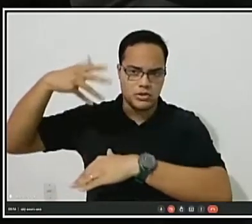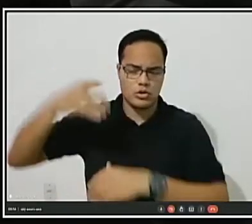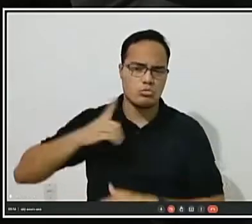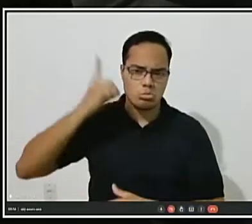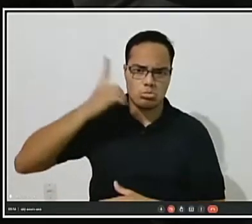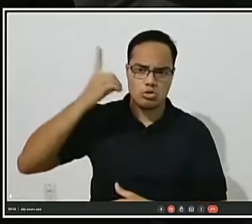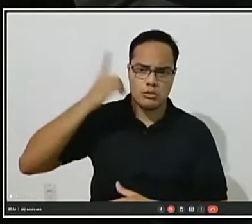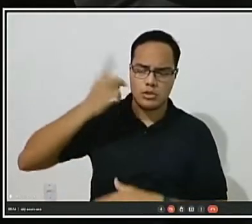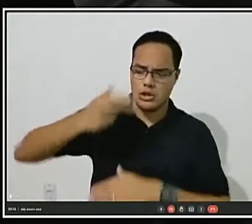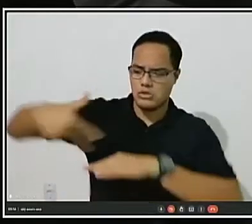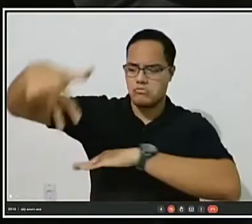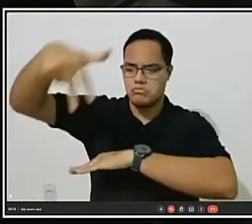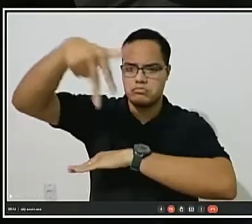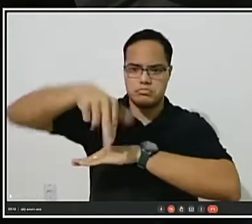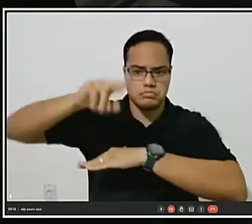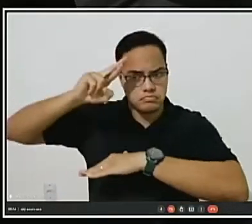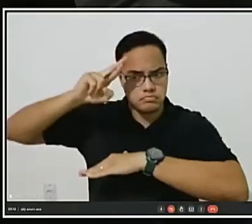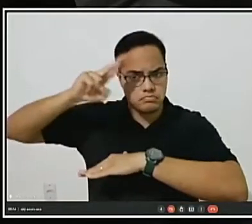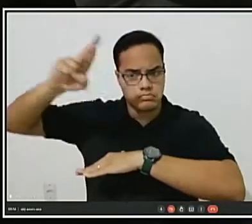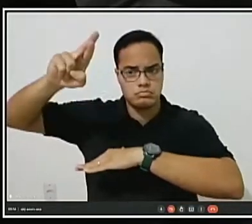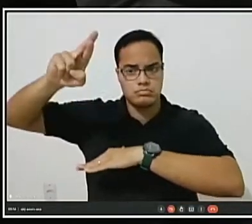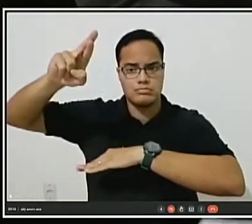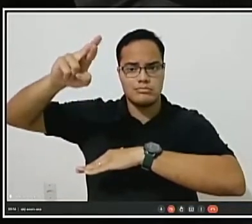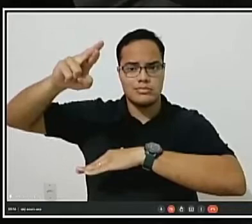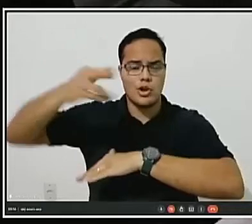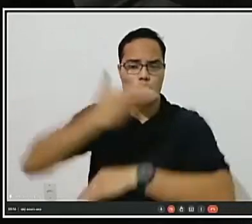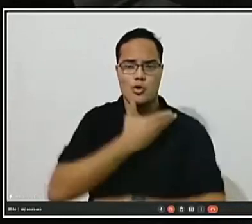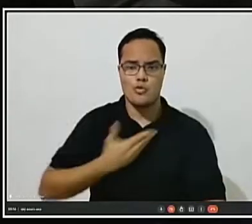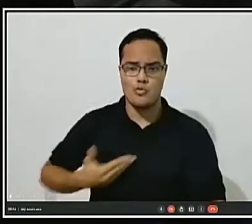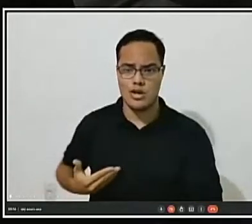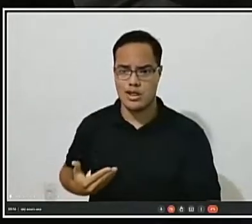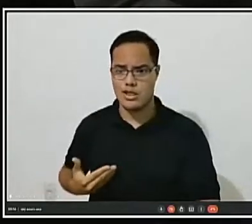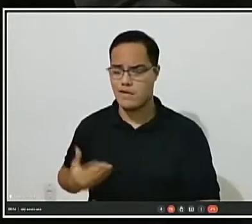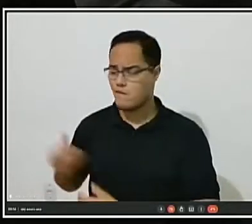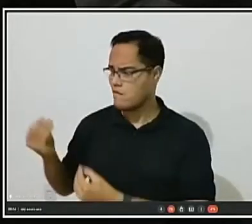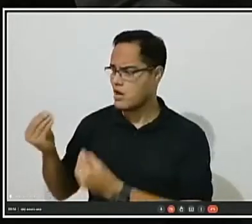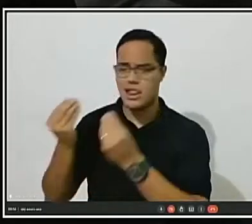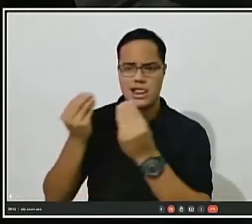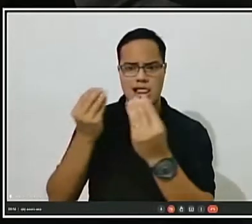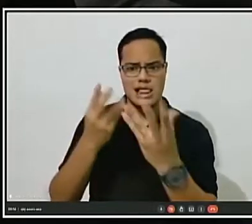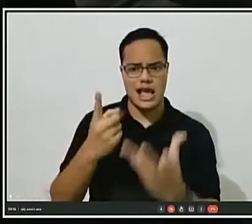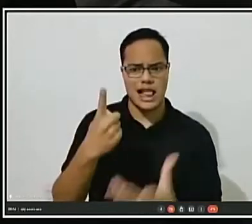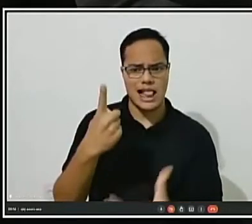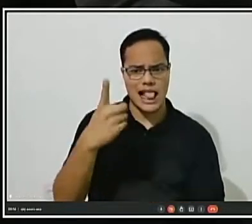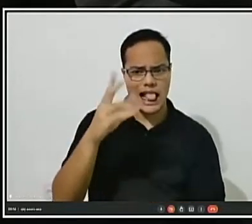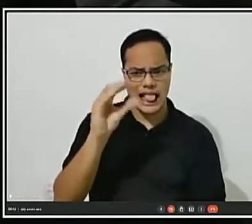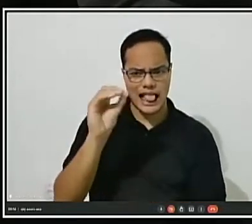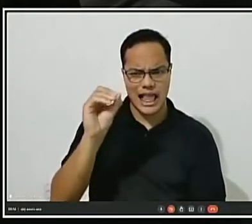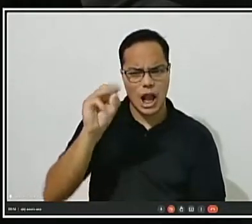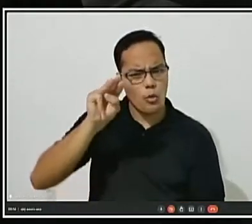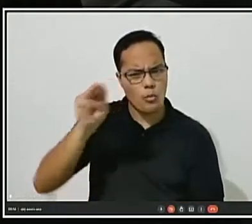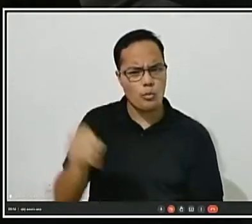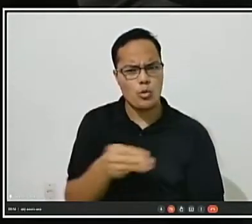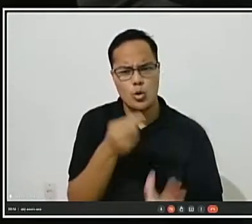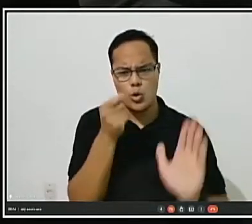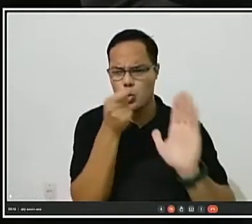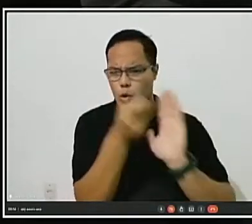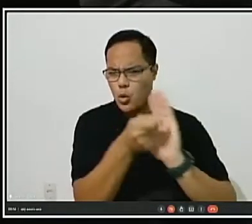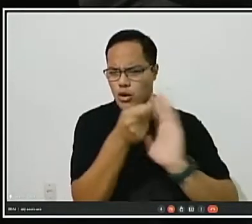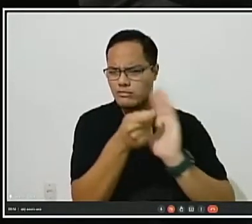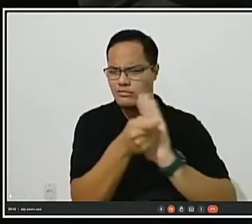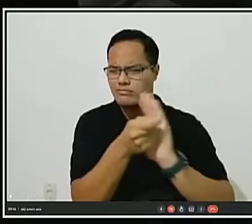governo vai trazer 10 milhões para a nossa cidade de investimentos, né? O curioso é que é ano